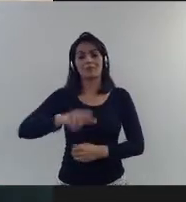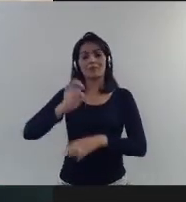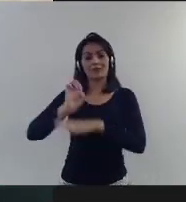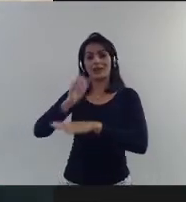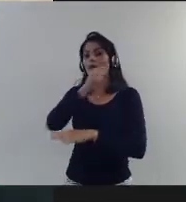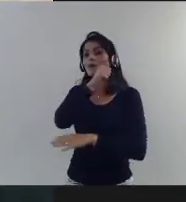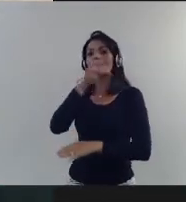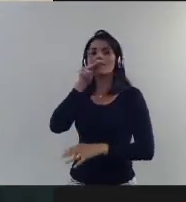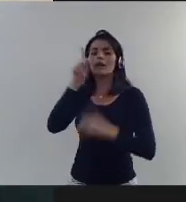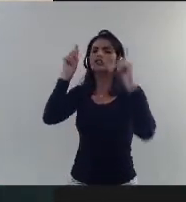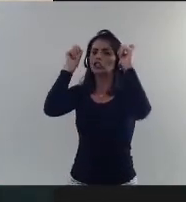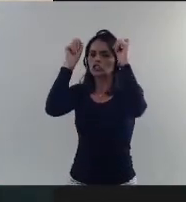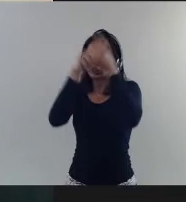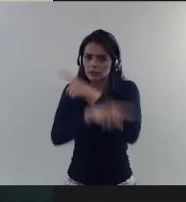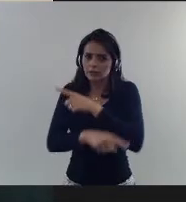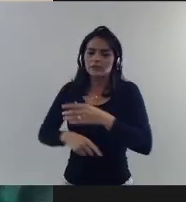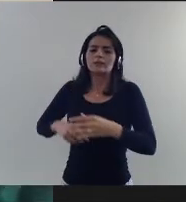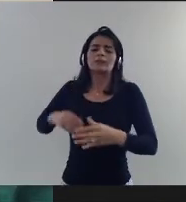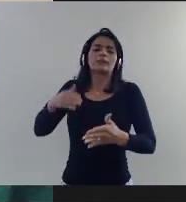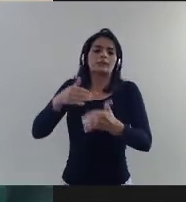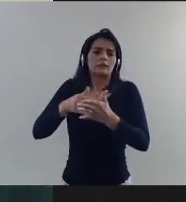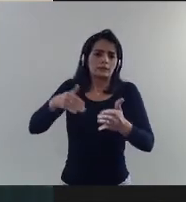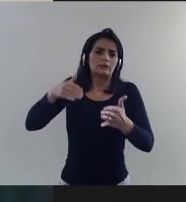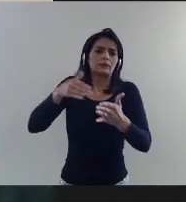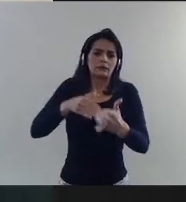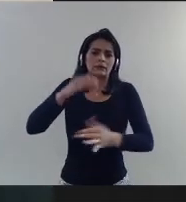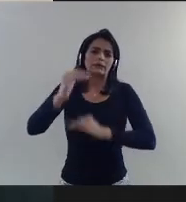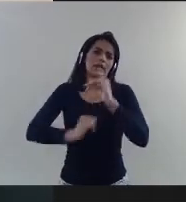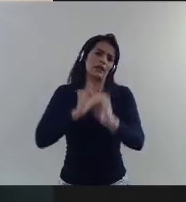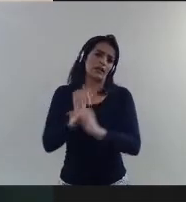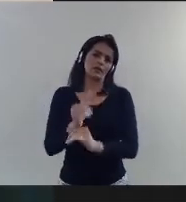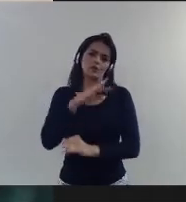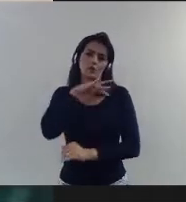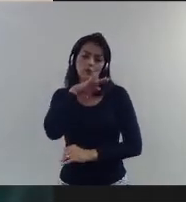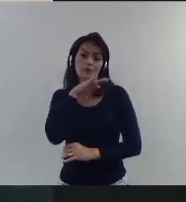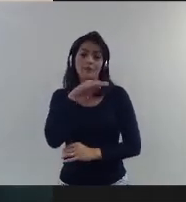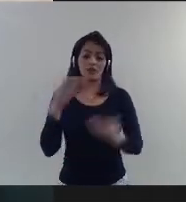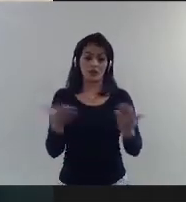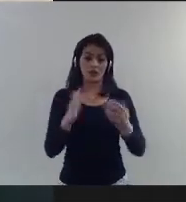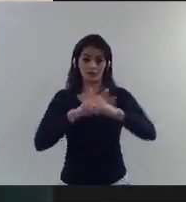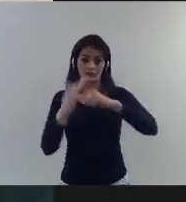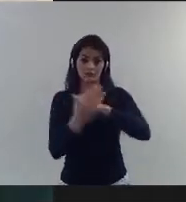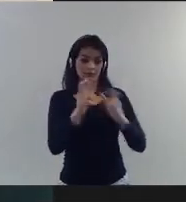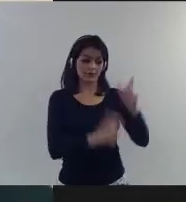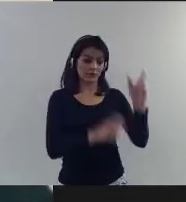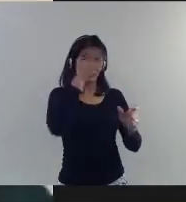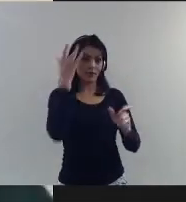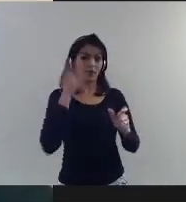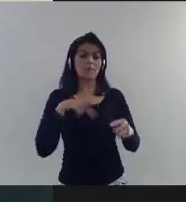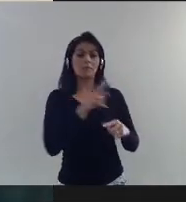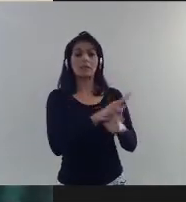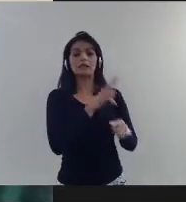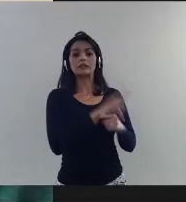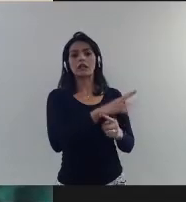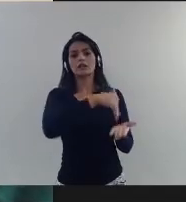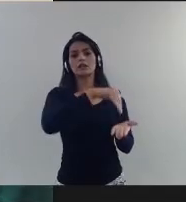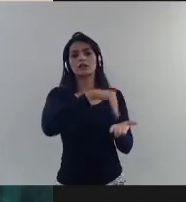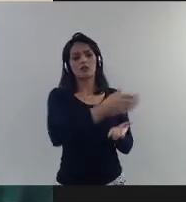uma dificuldade muito grande. Nesse período da pandemia, tivemos colegas que tivemos que emprestar